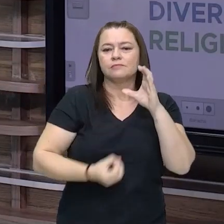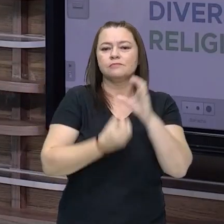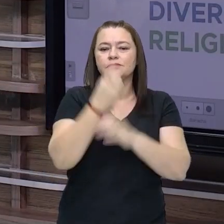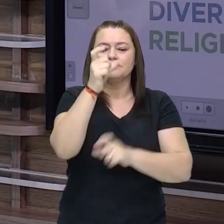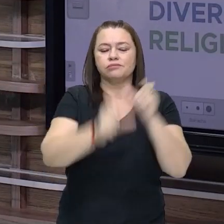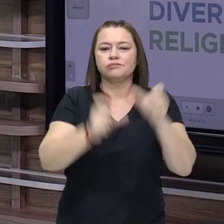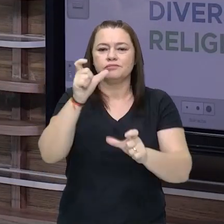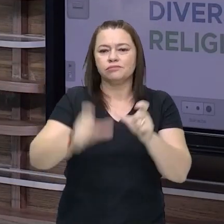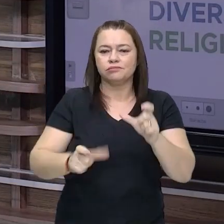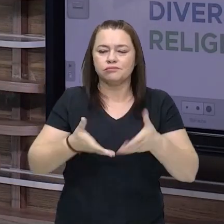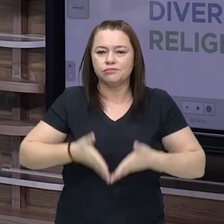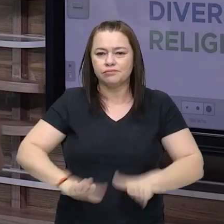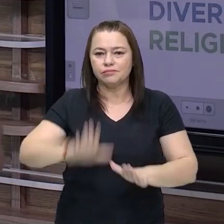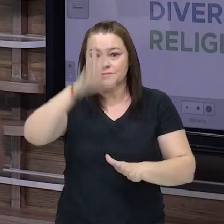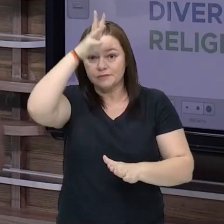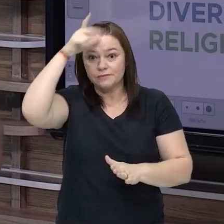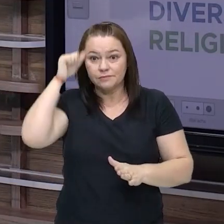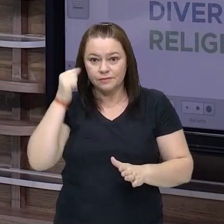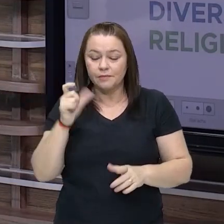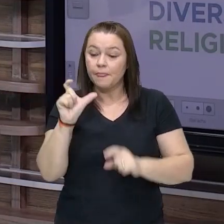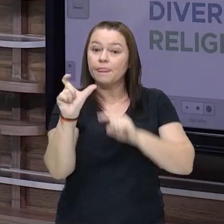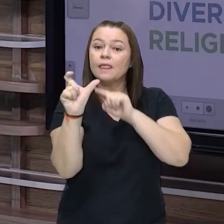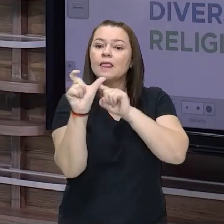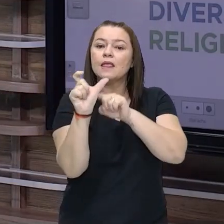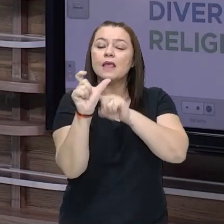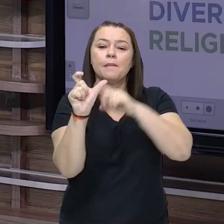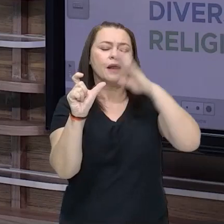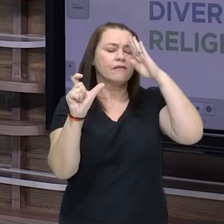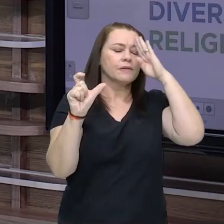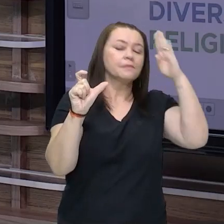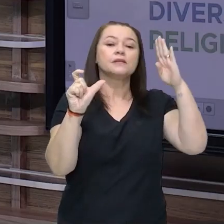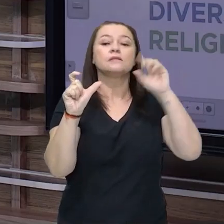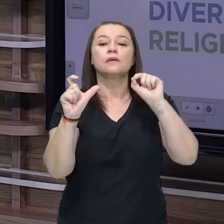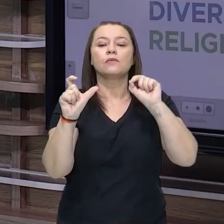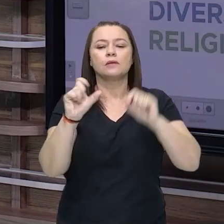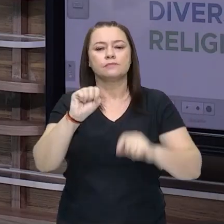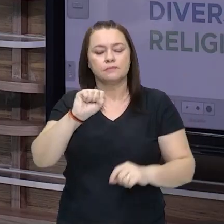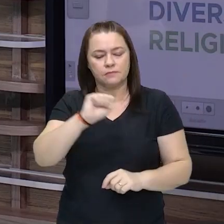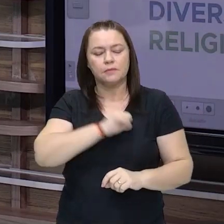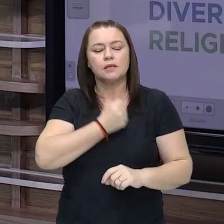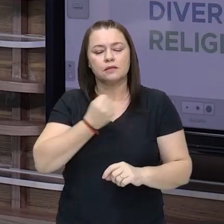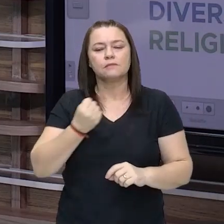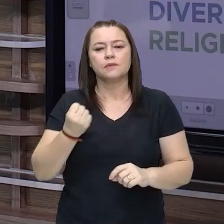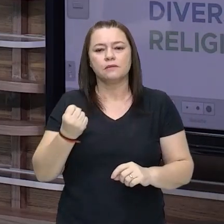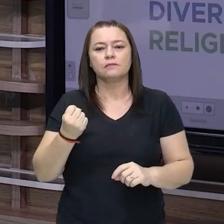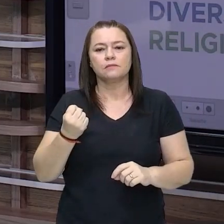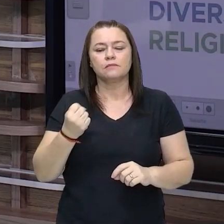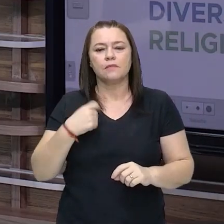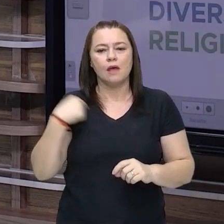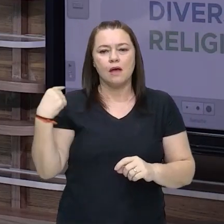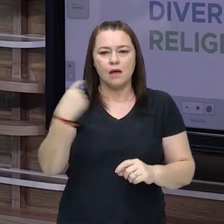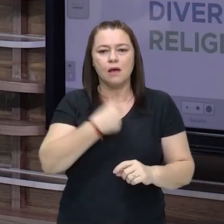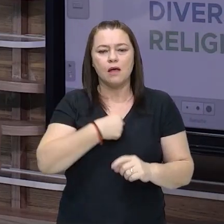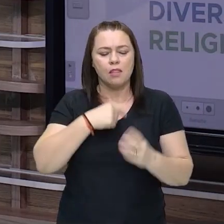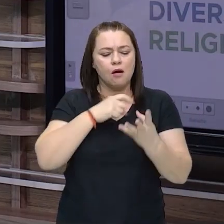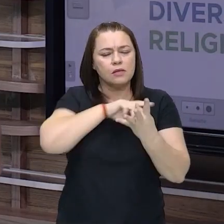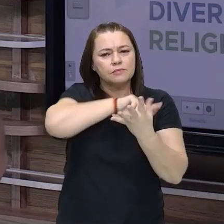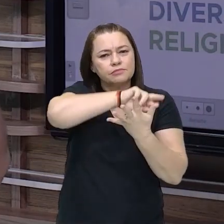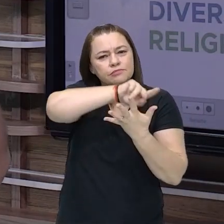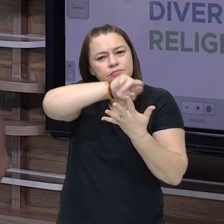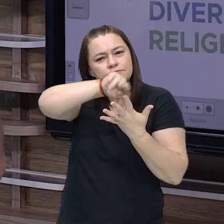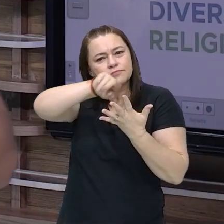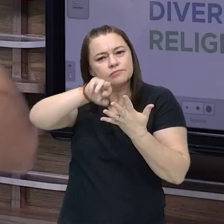por ali, certo? E a palavra-chave para isso é respeito. A nossa diversidade merece respeito.